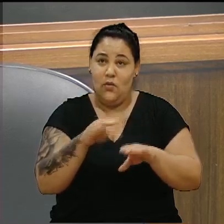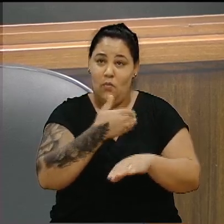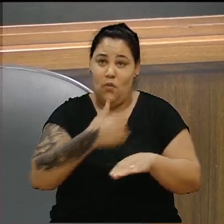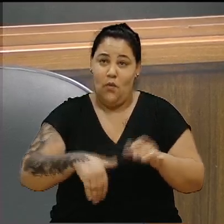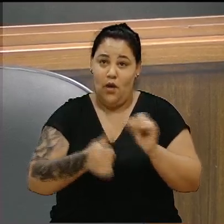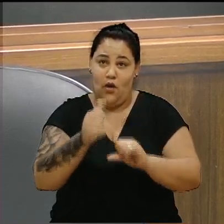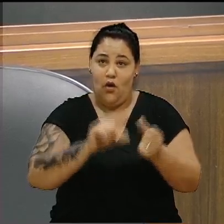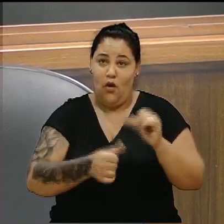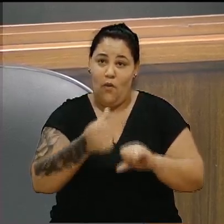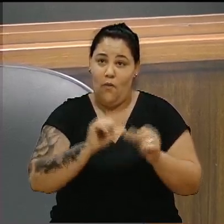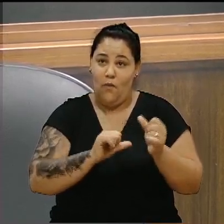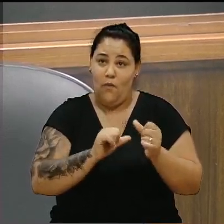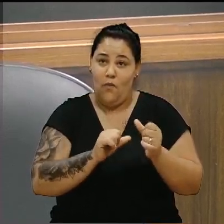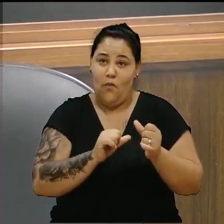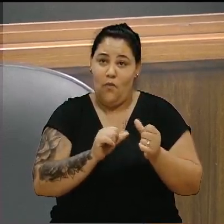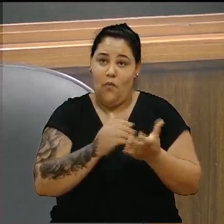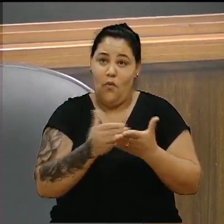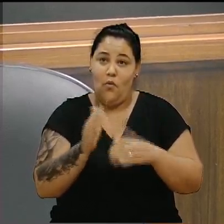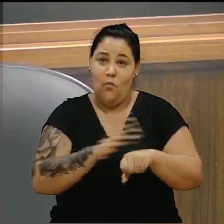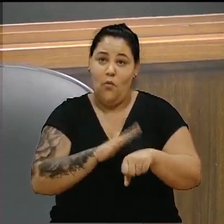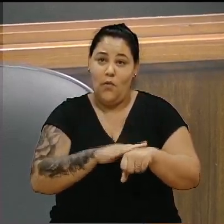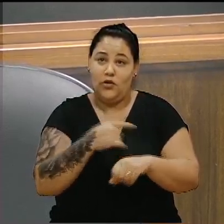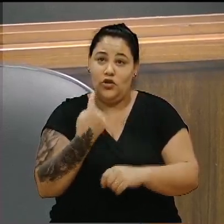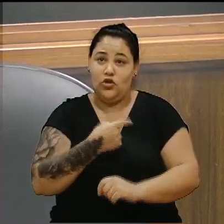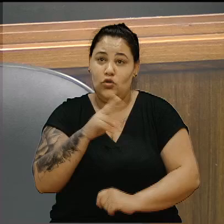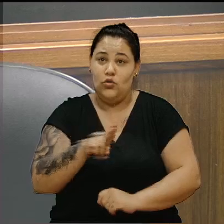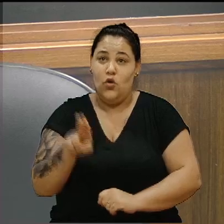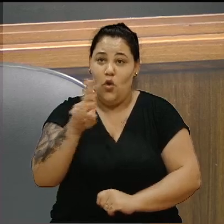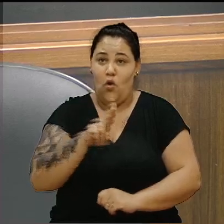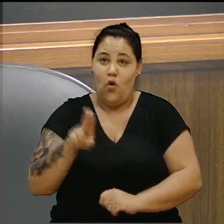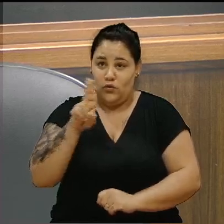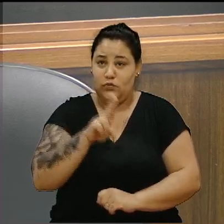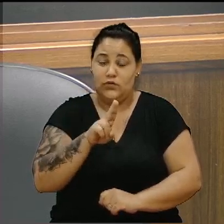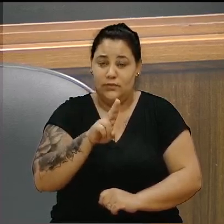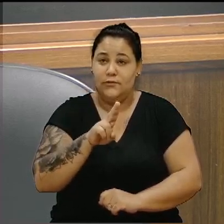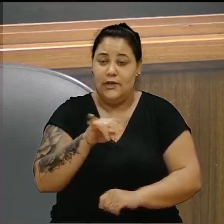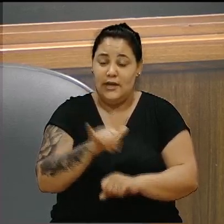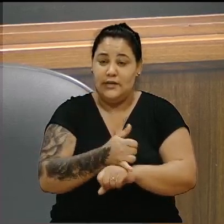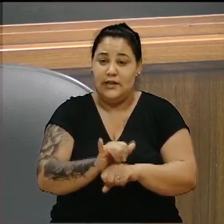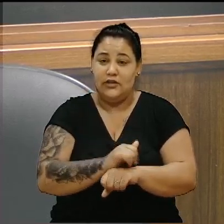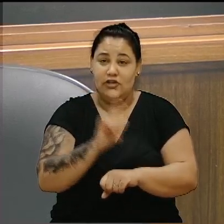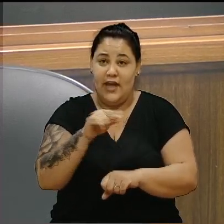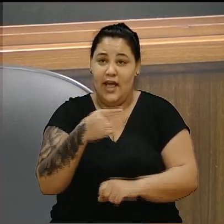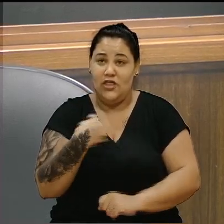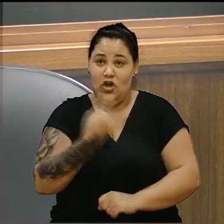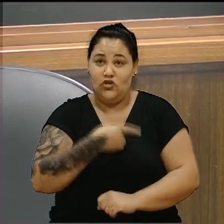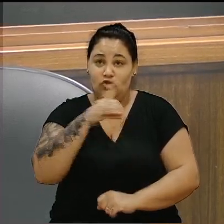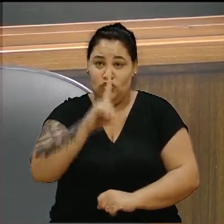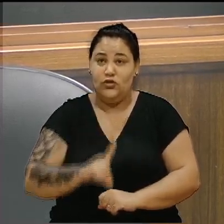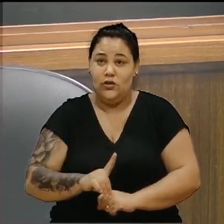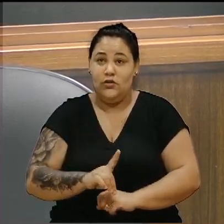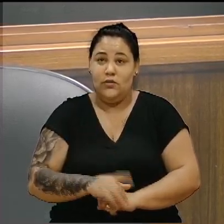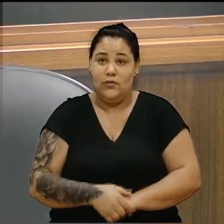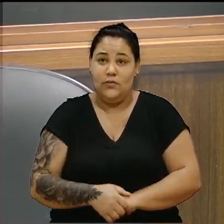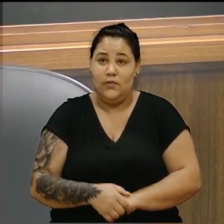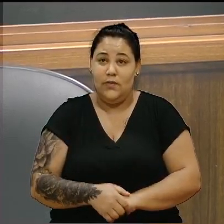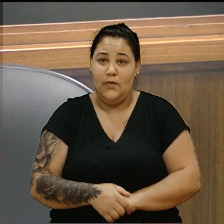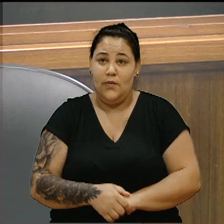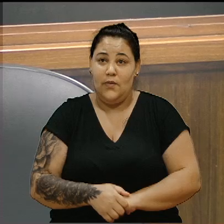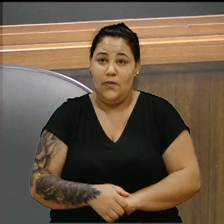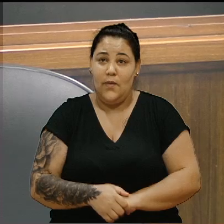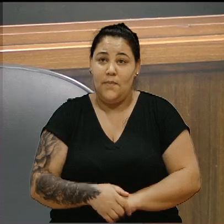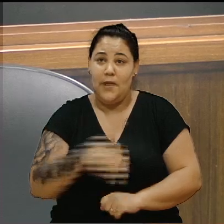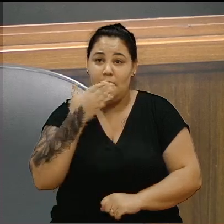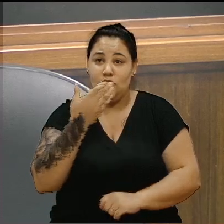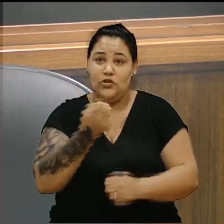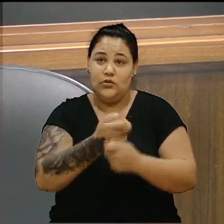qualidade, a partir do momento que a gente utiliza deste instrumento que é nosso para pressionar o